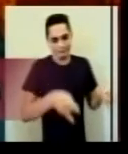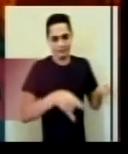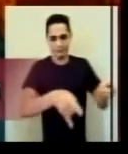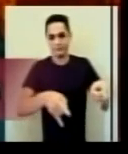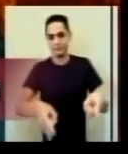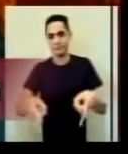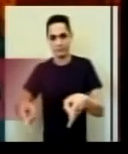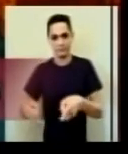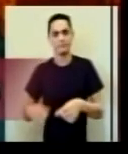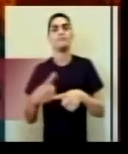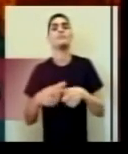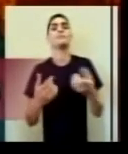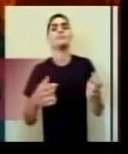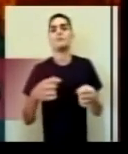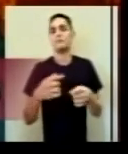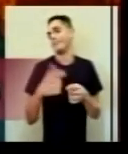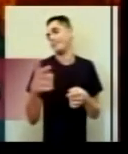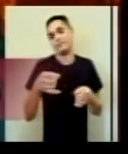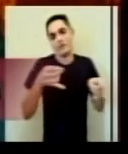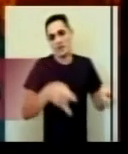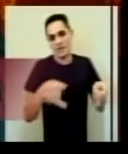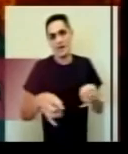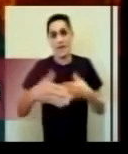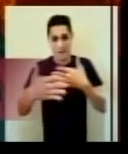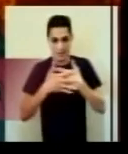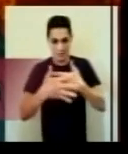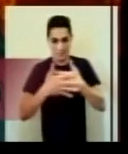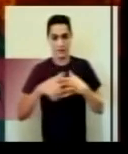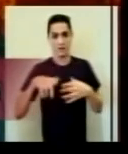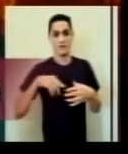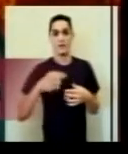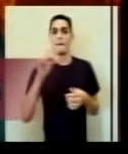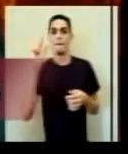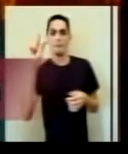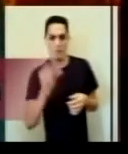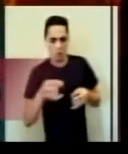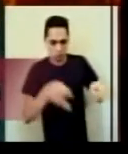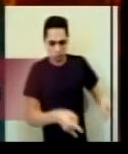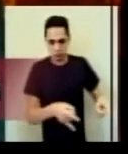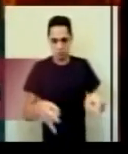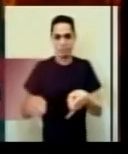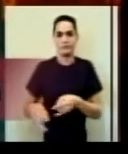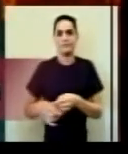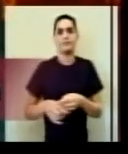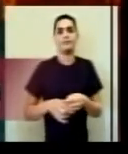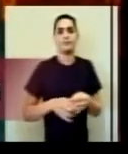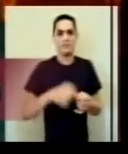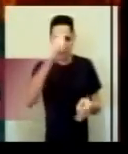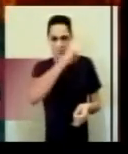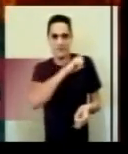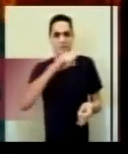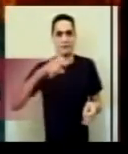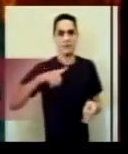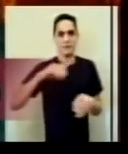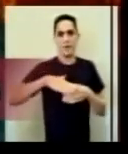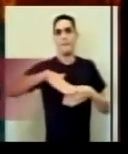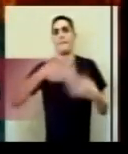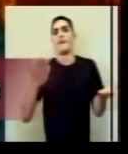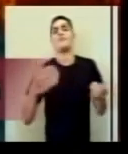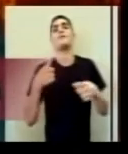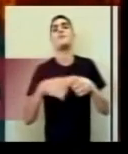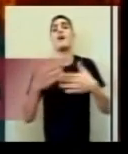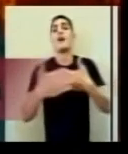Ribeirão Preto, por que ficou no vermelho? Porque não tinha leitos. Ribeirão Preto tinha menos